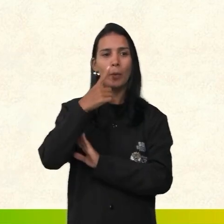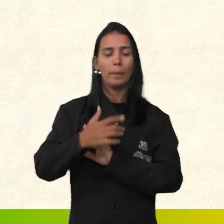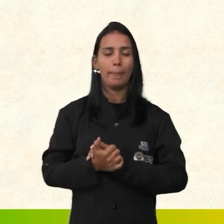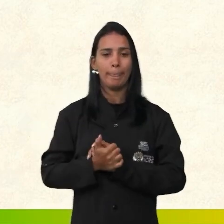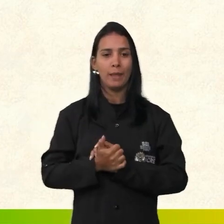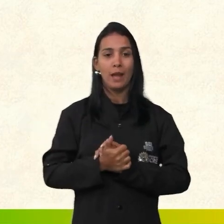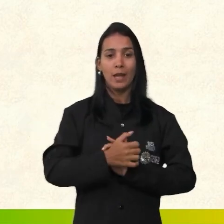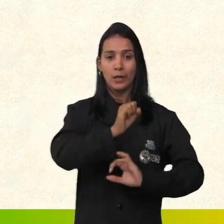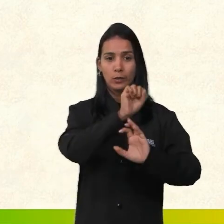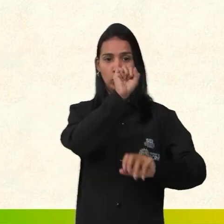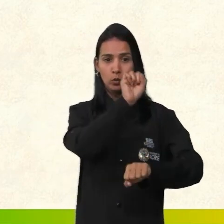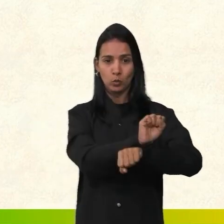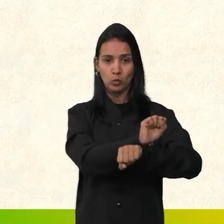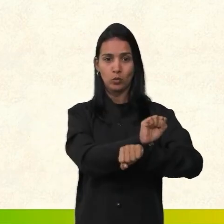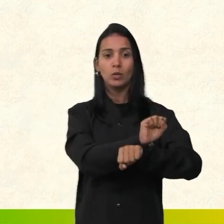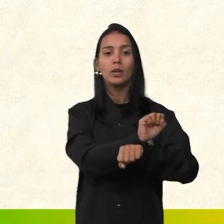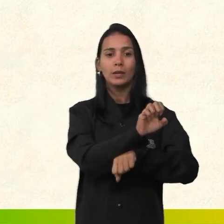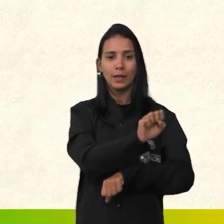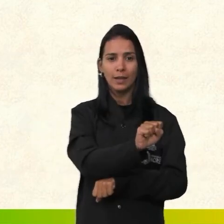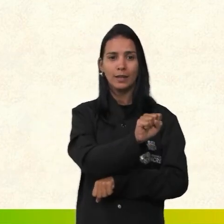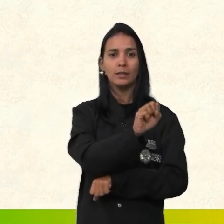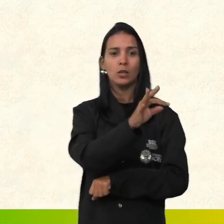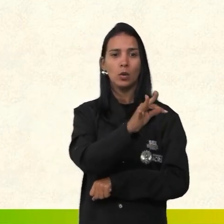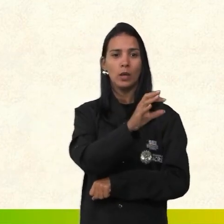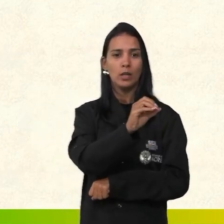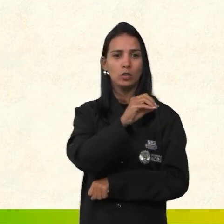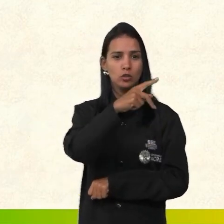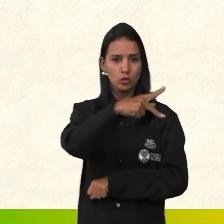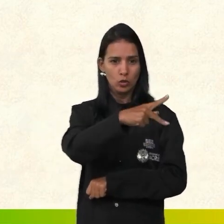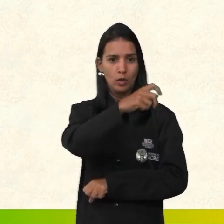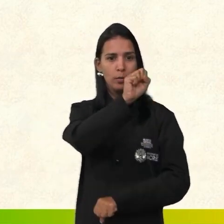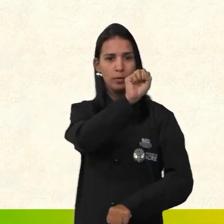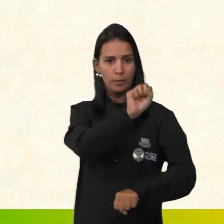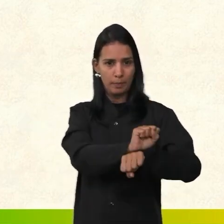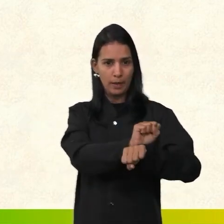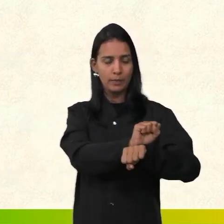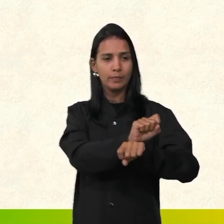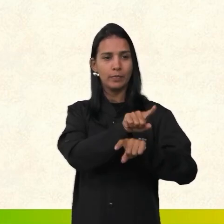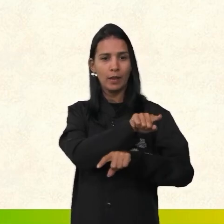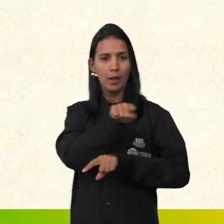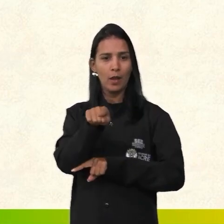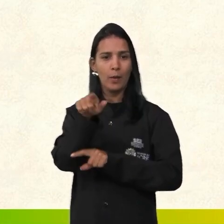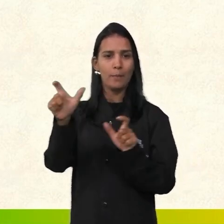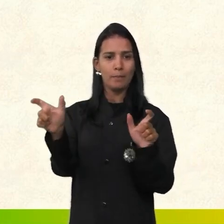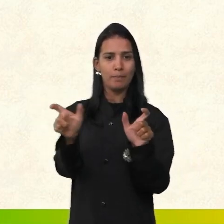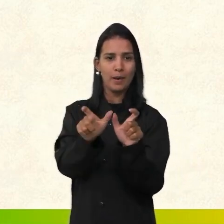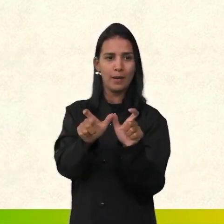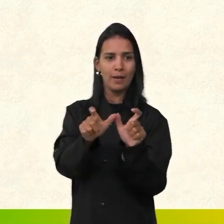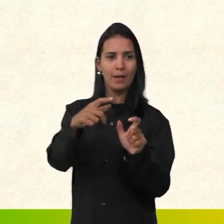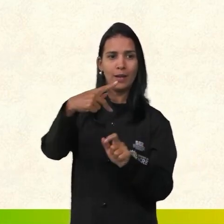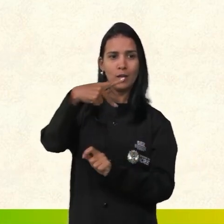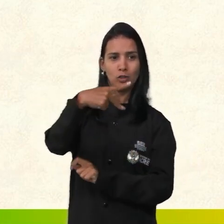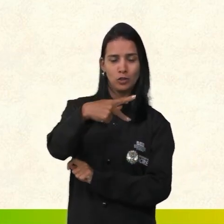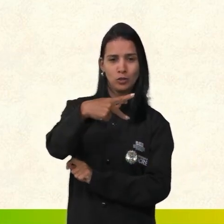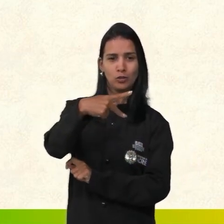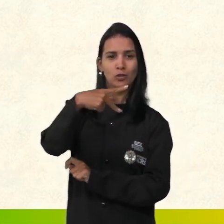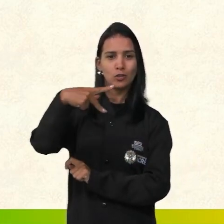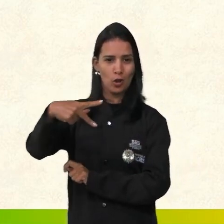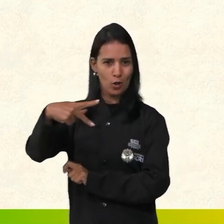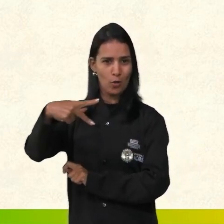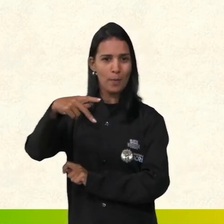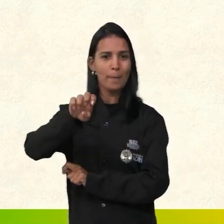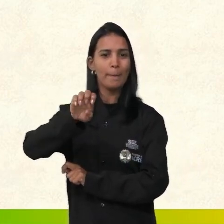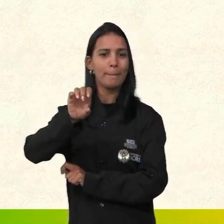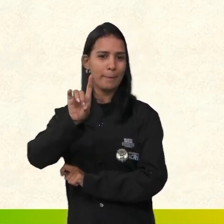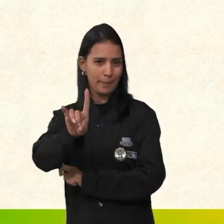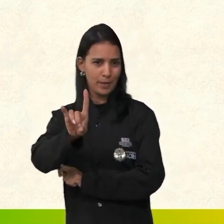temos o stop, que significa parar. Nós temos stopped. Nós apenas dobramos a última